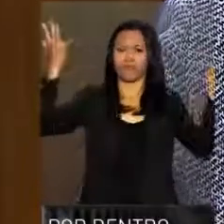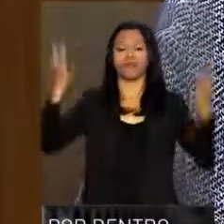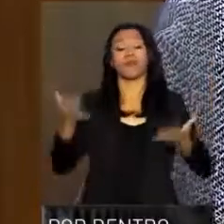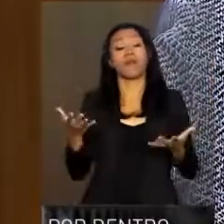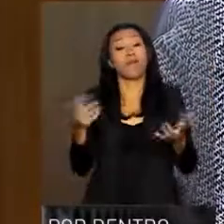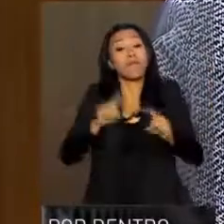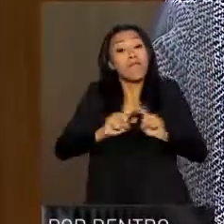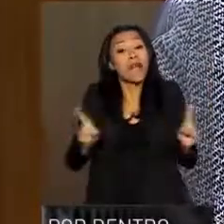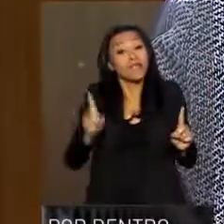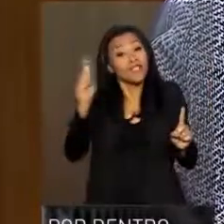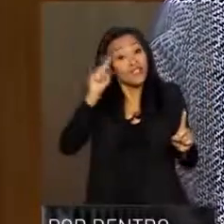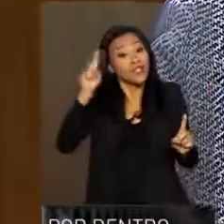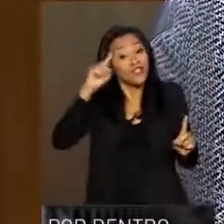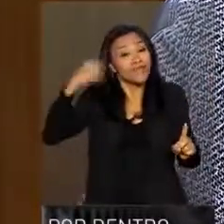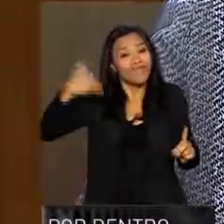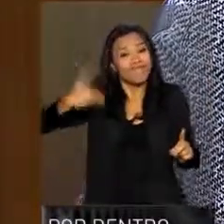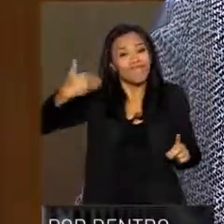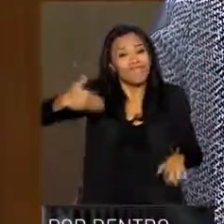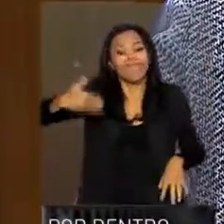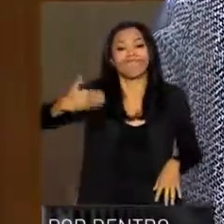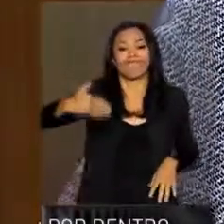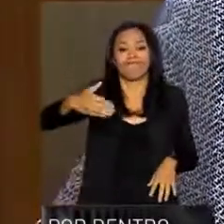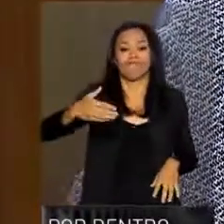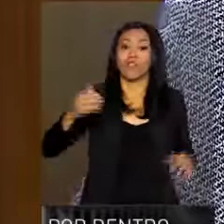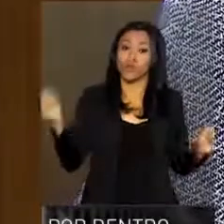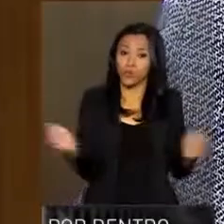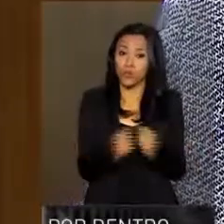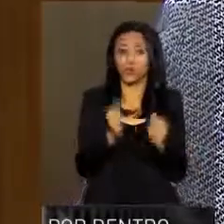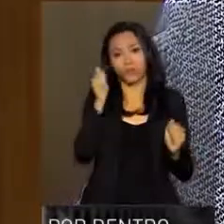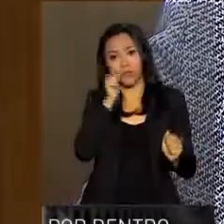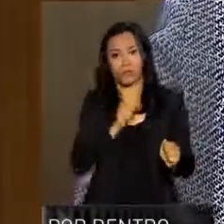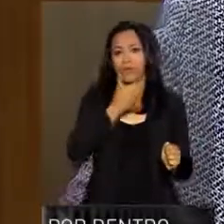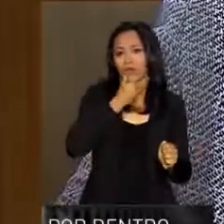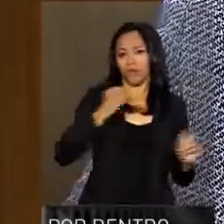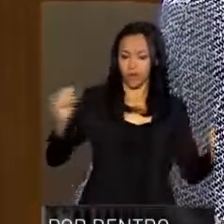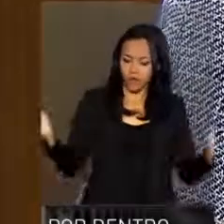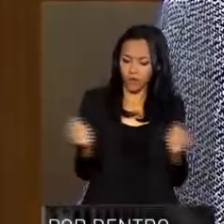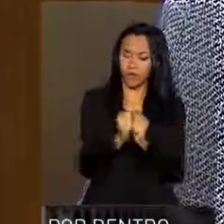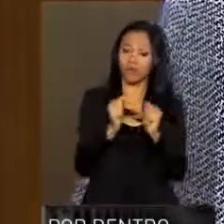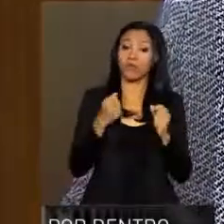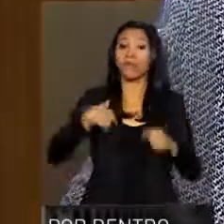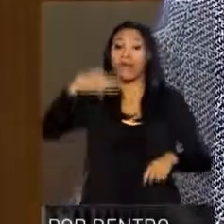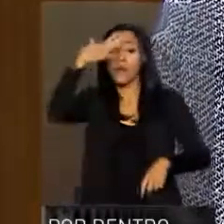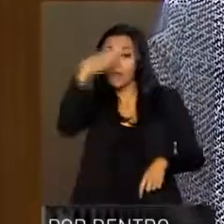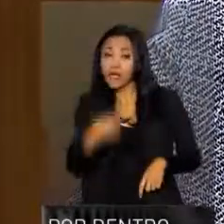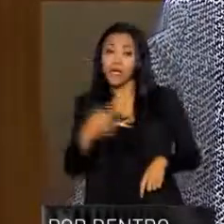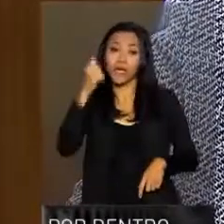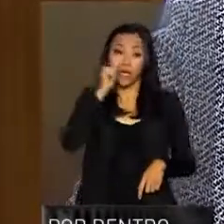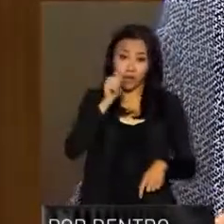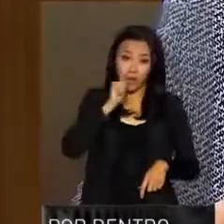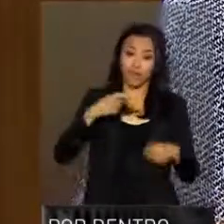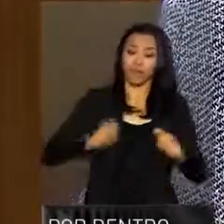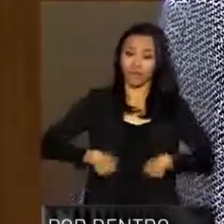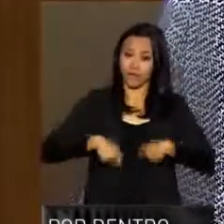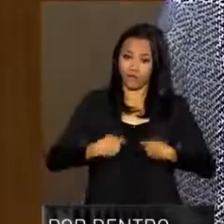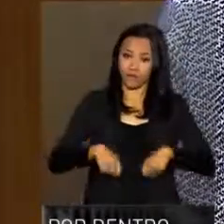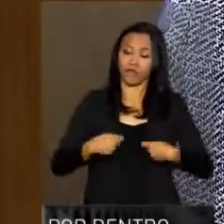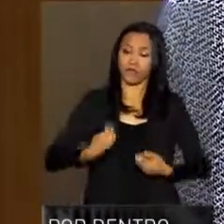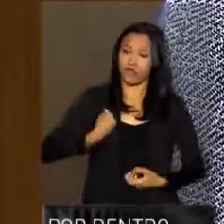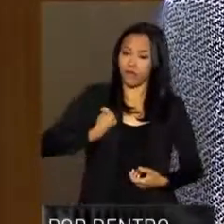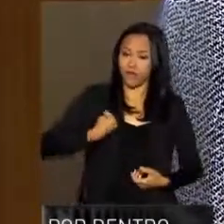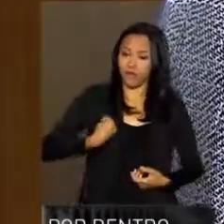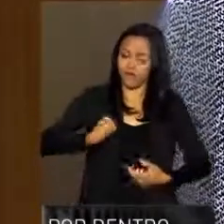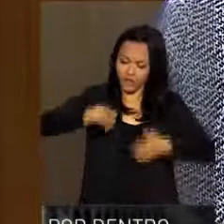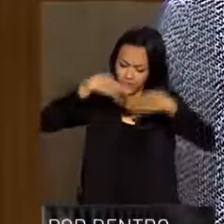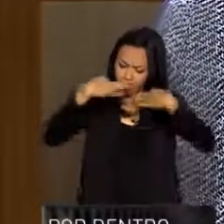dia nós precisamos estar juntos mulheres e homens para entendermos que a mulher ela merece viver com dignidade